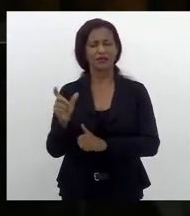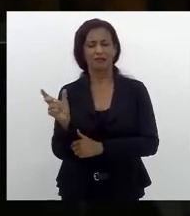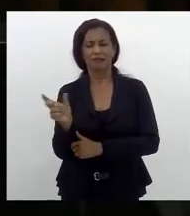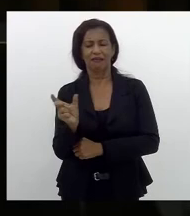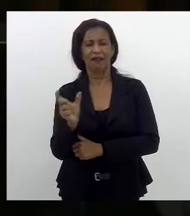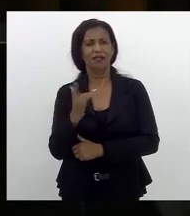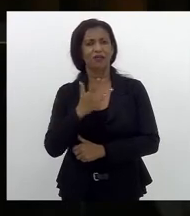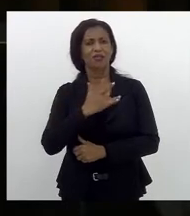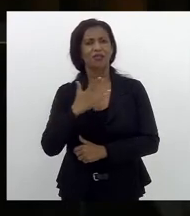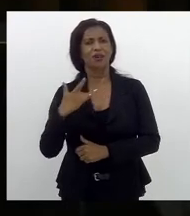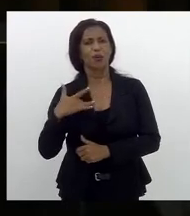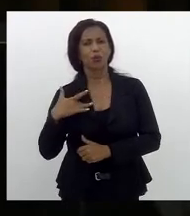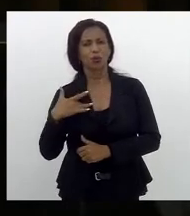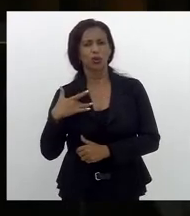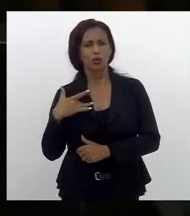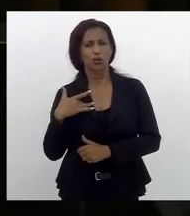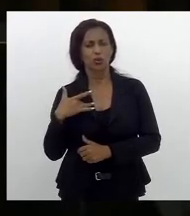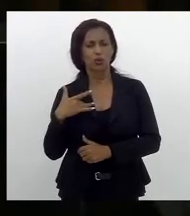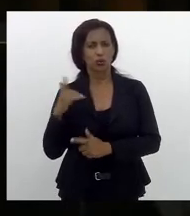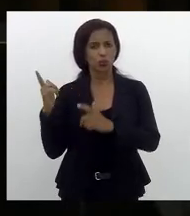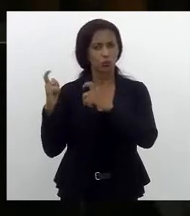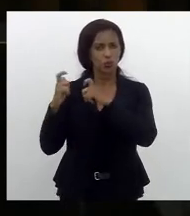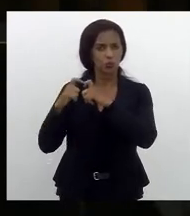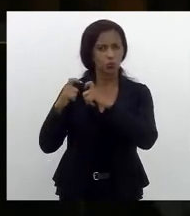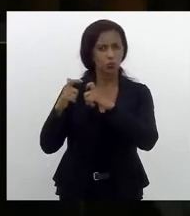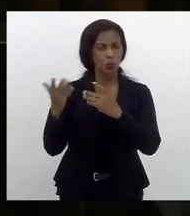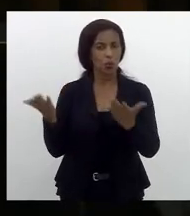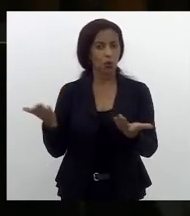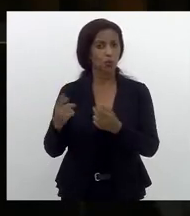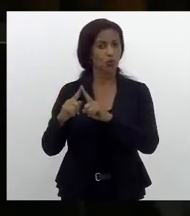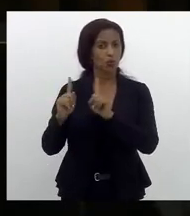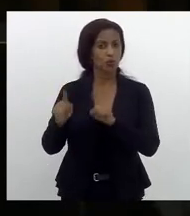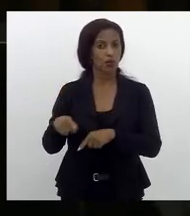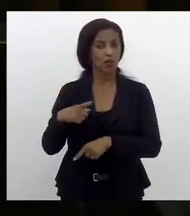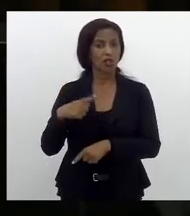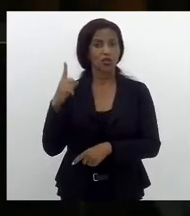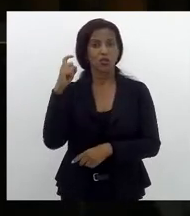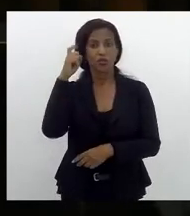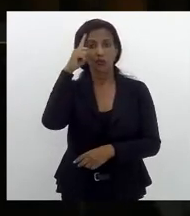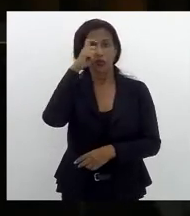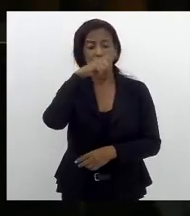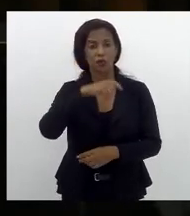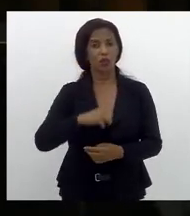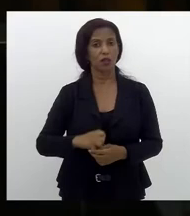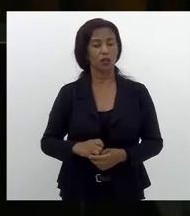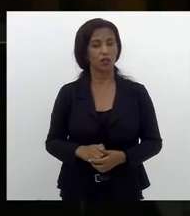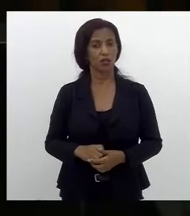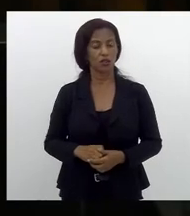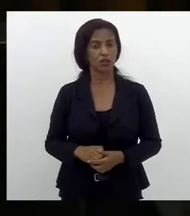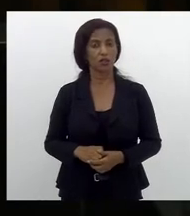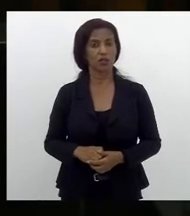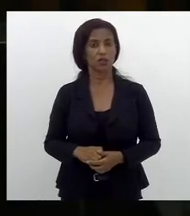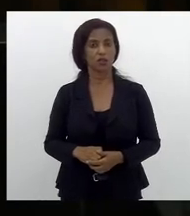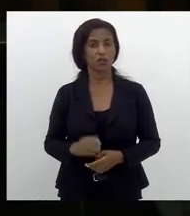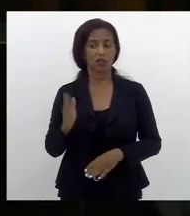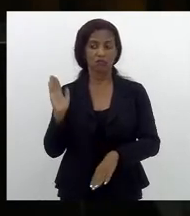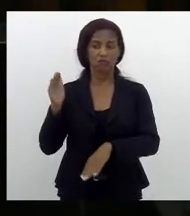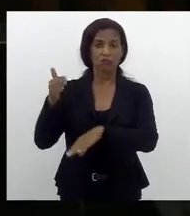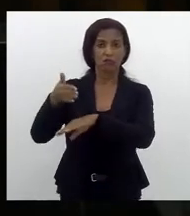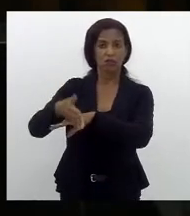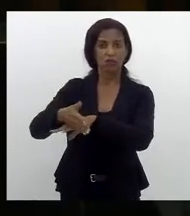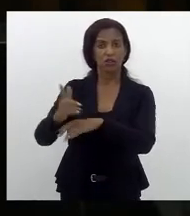desses funcionários, os funcionários hoje estão tendo dificuldades de serem